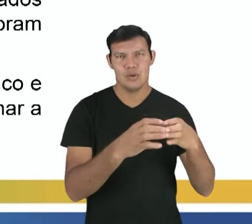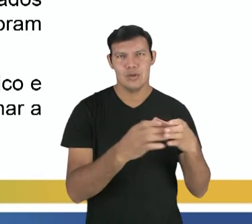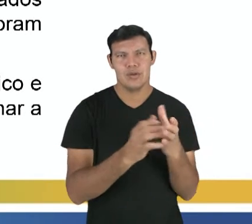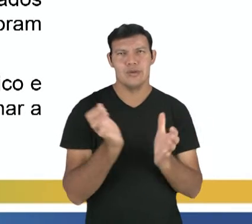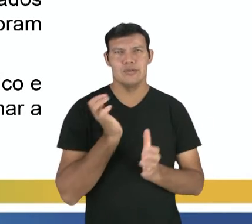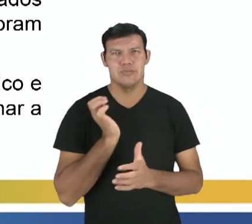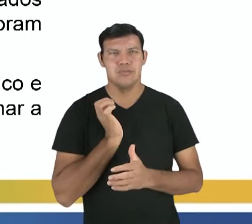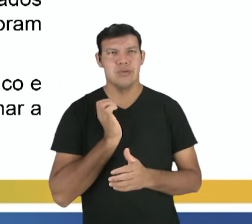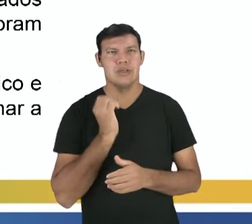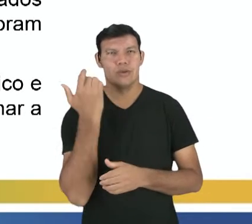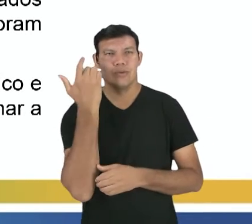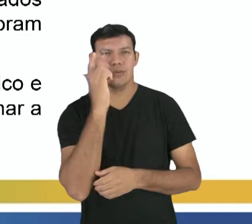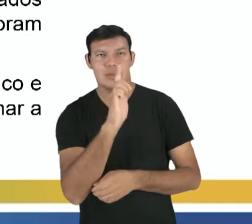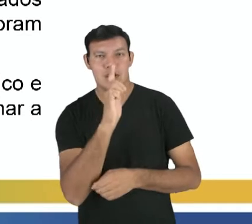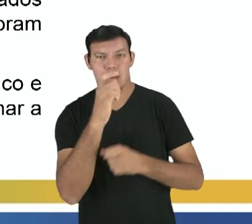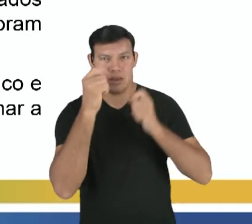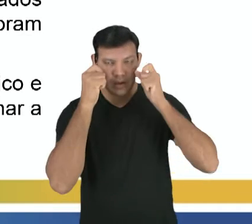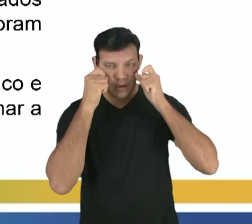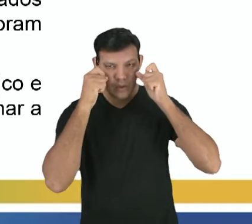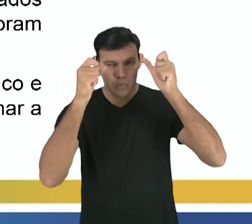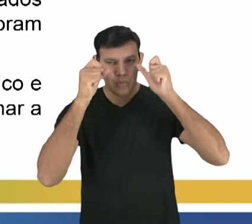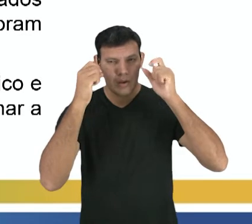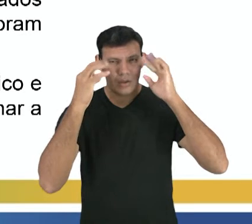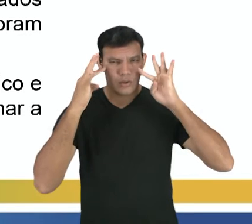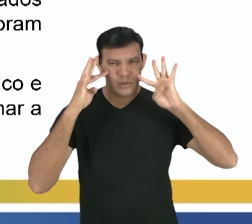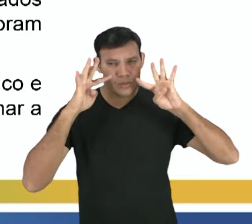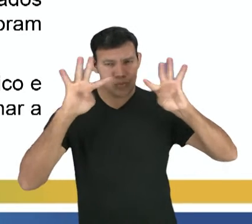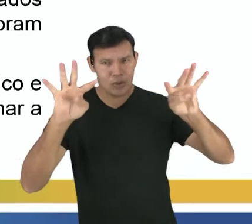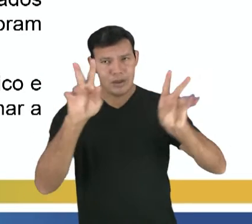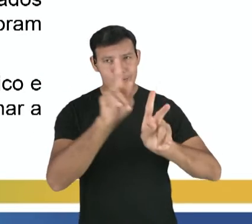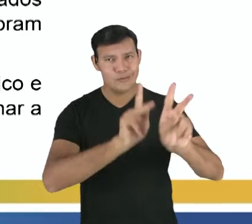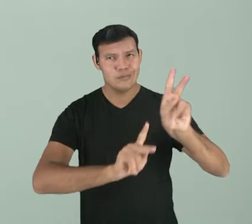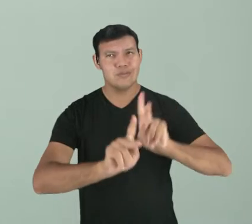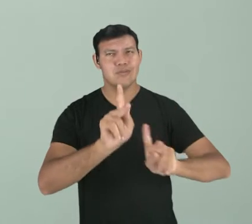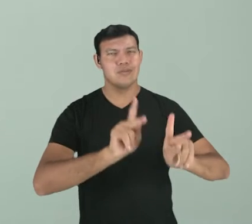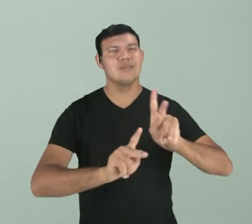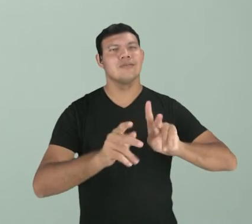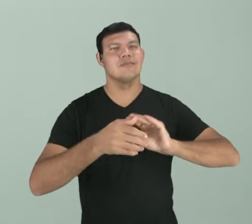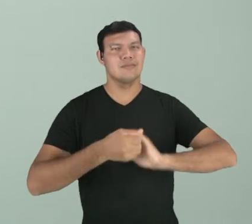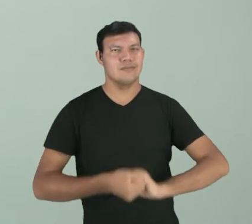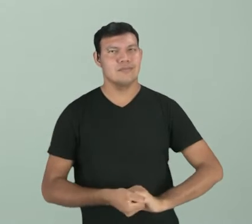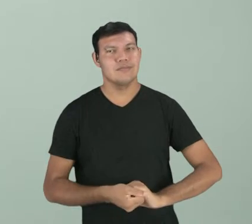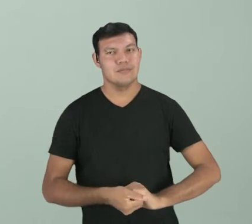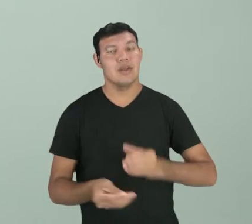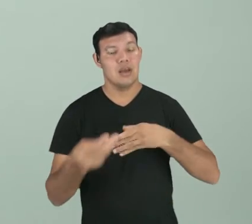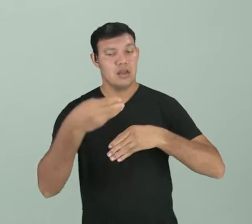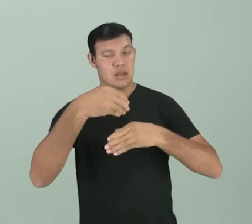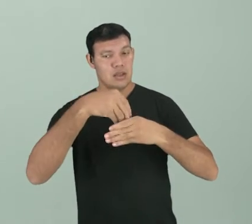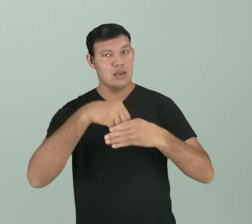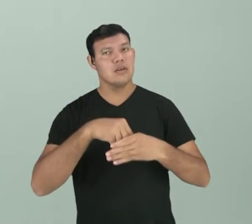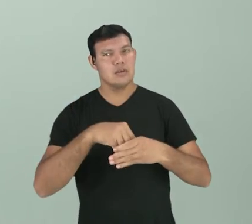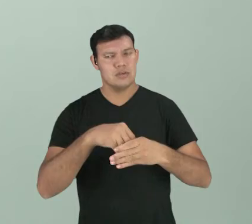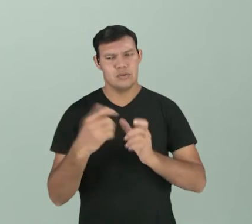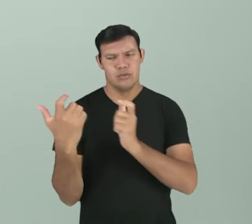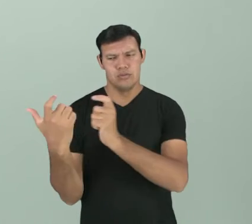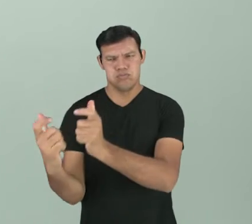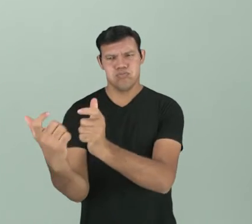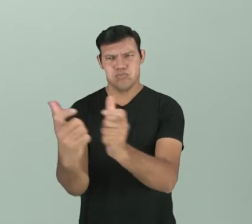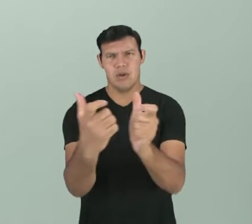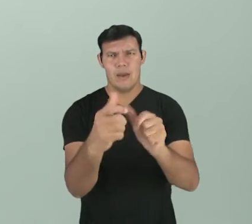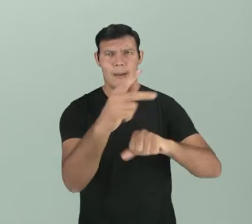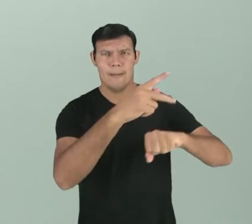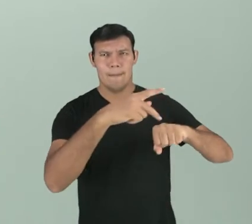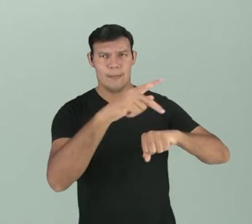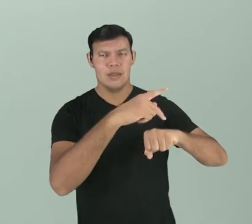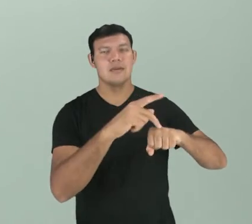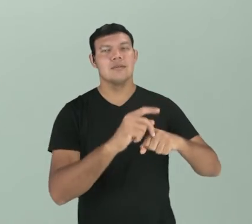da natureza em si. E também essa questão nacional, né, dentro da localidade, do país